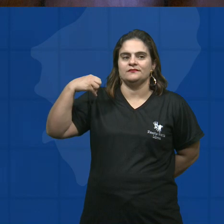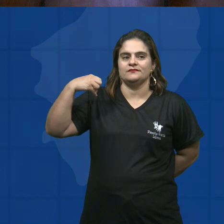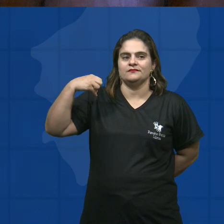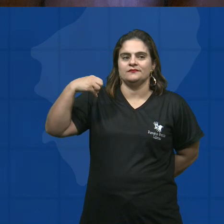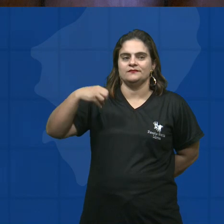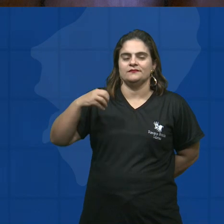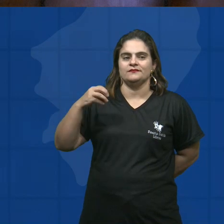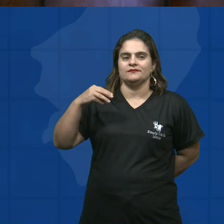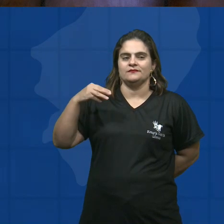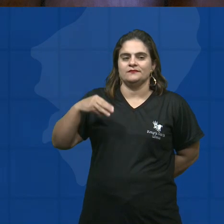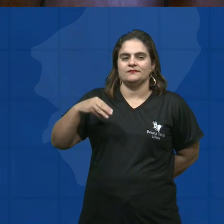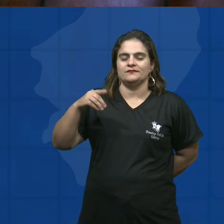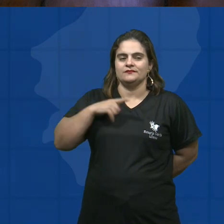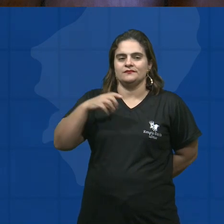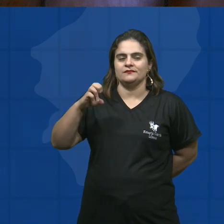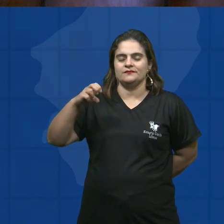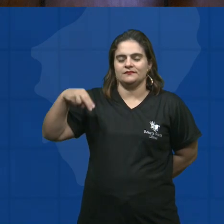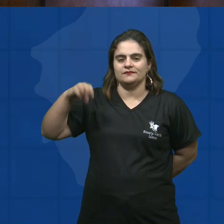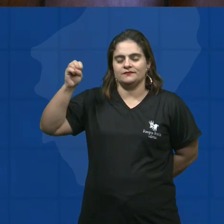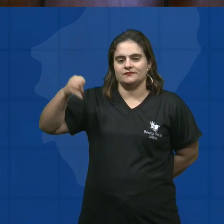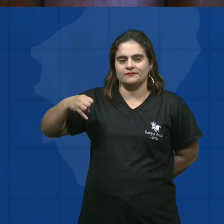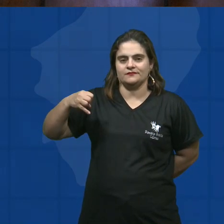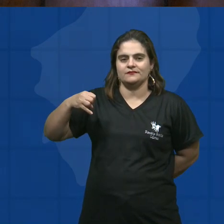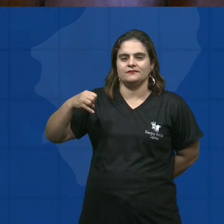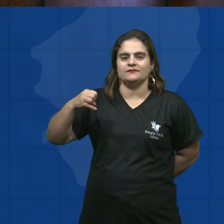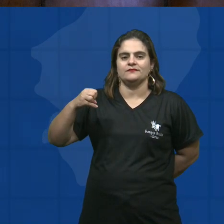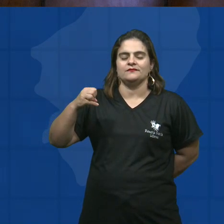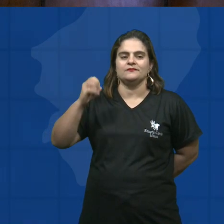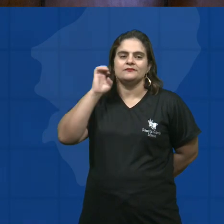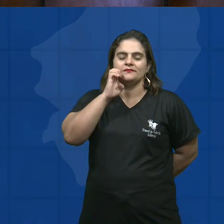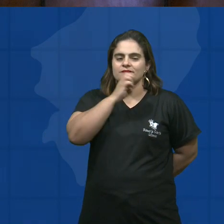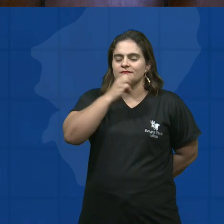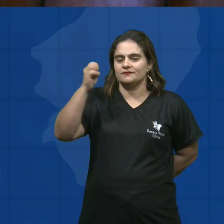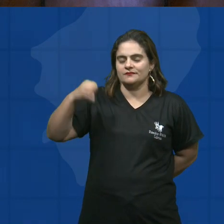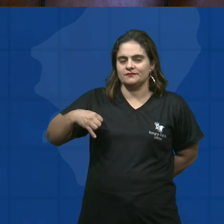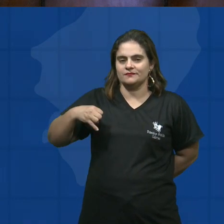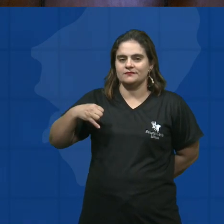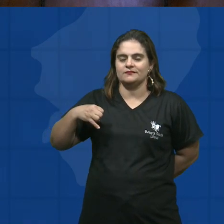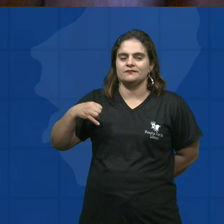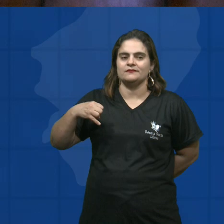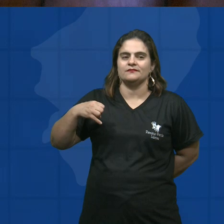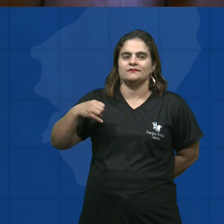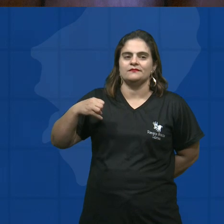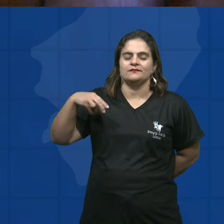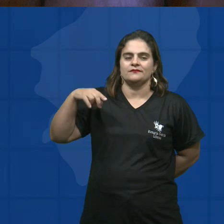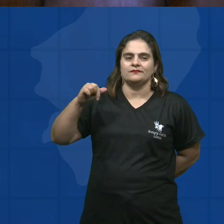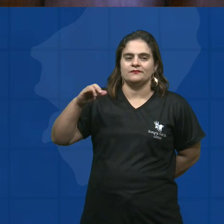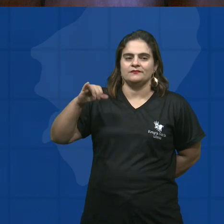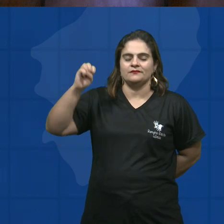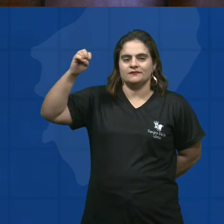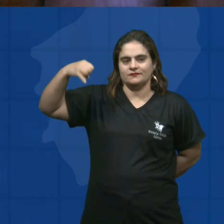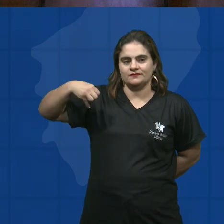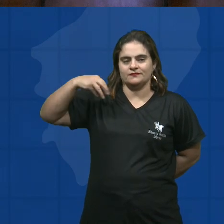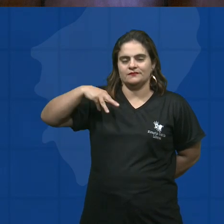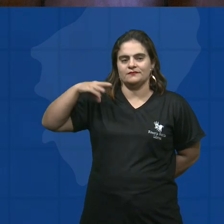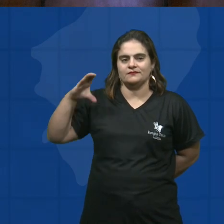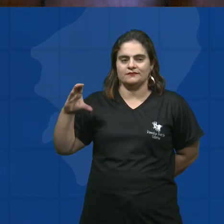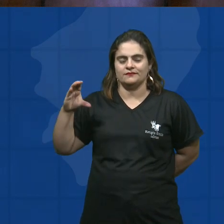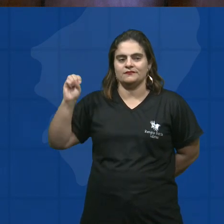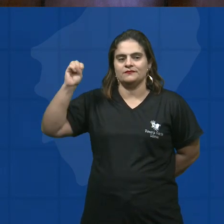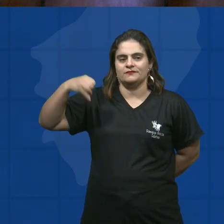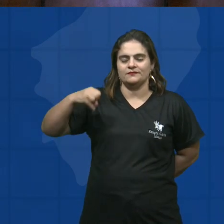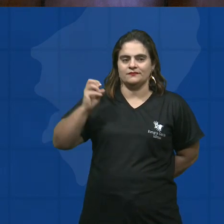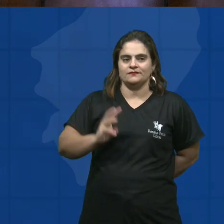Sim. Vereador Doutor Eléjeca. Sim. Vereador Evandro Galete. Sim. Vereador Luiz Eduardo Nardi. Sim. Vereador Marcos Custódio. Sim.